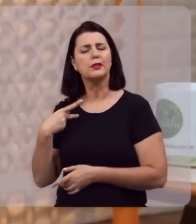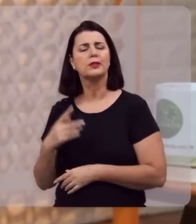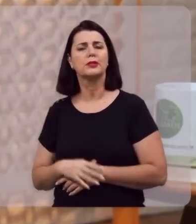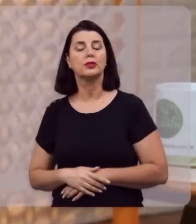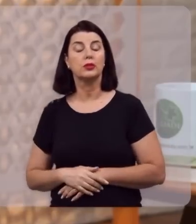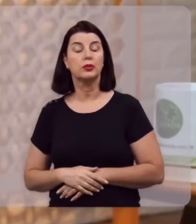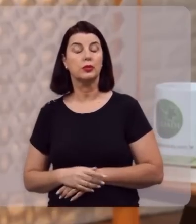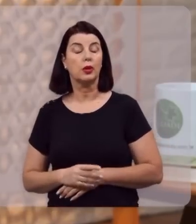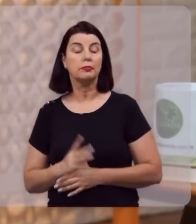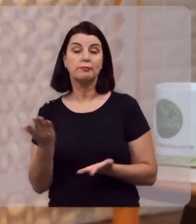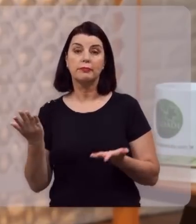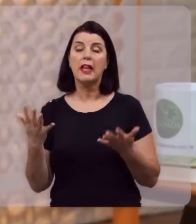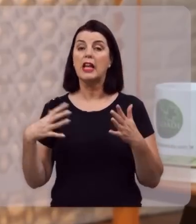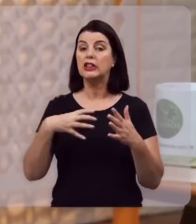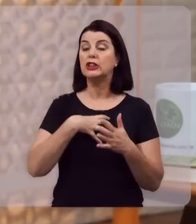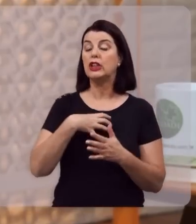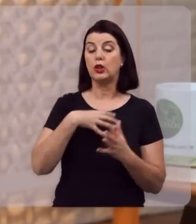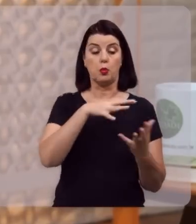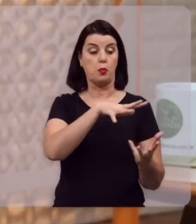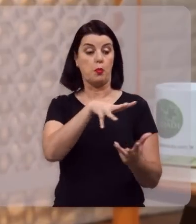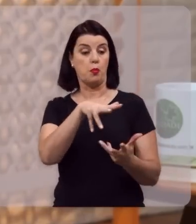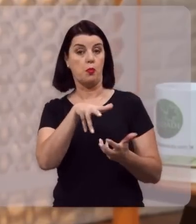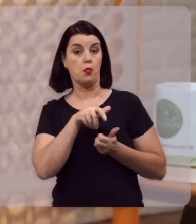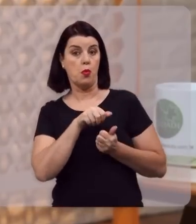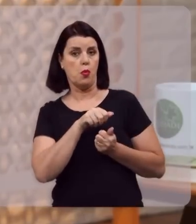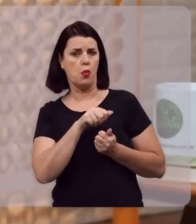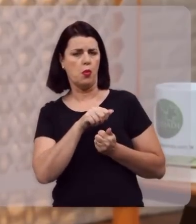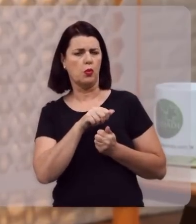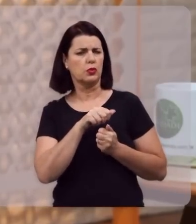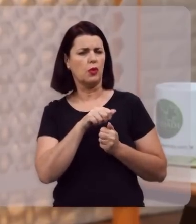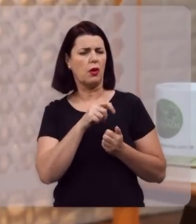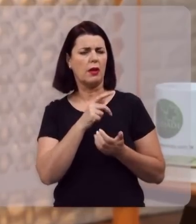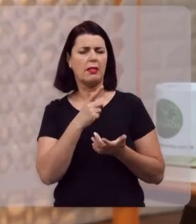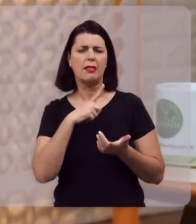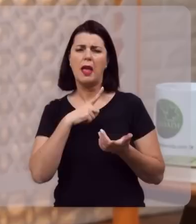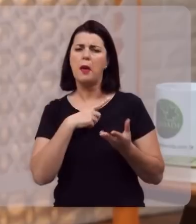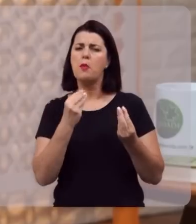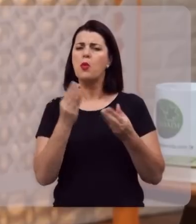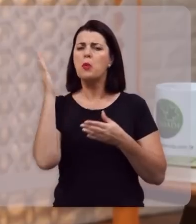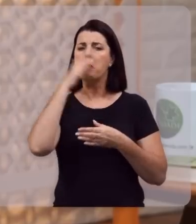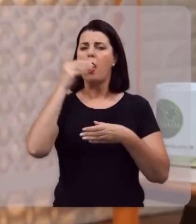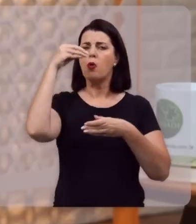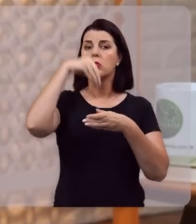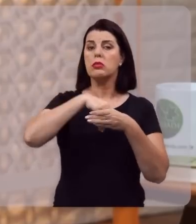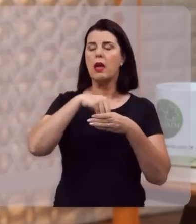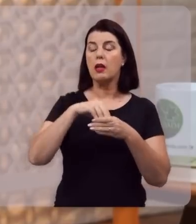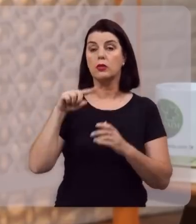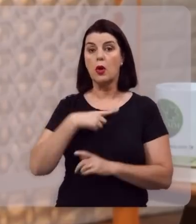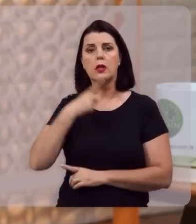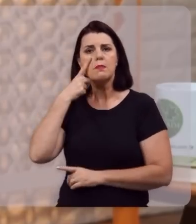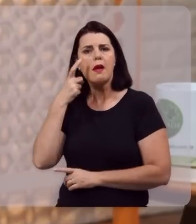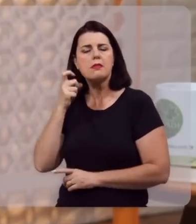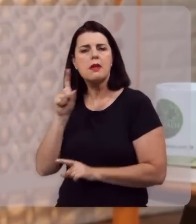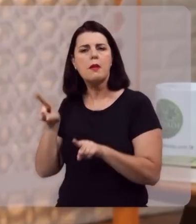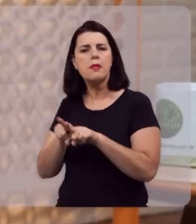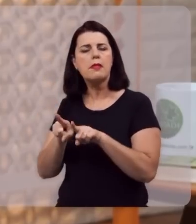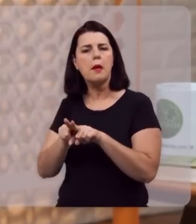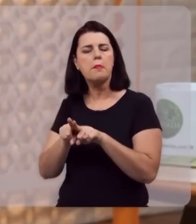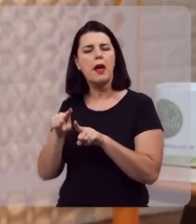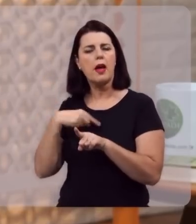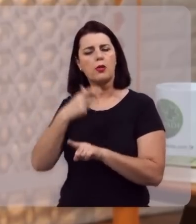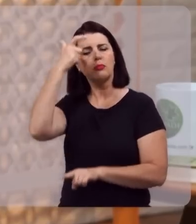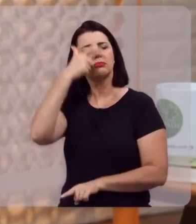E essa questão, então, de um mundo que é instável, que jaz no maligno, nos faz perceber um pouquinho a nossa